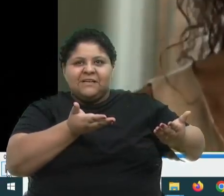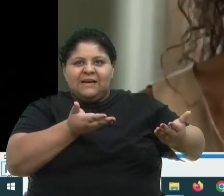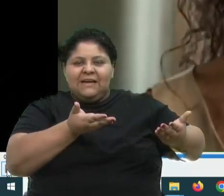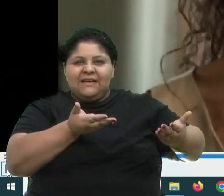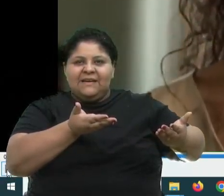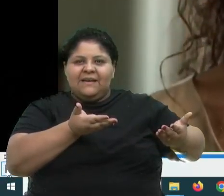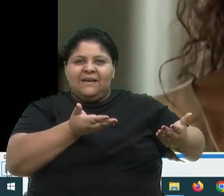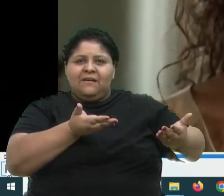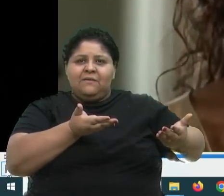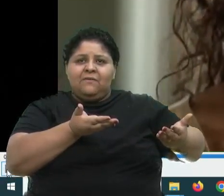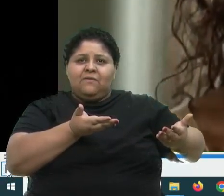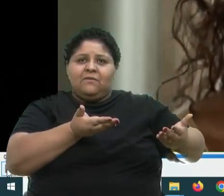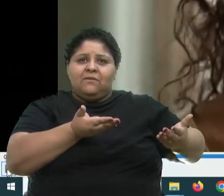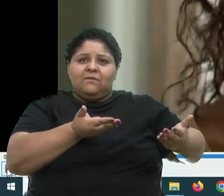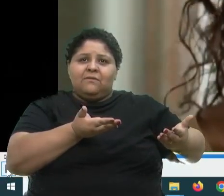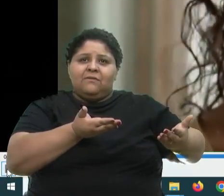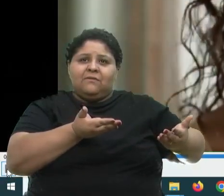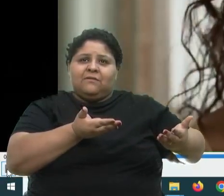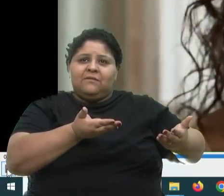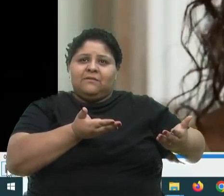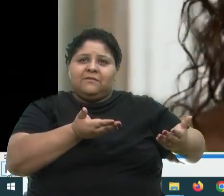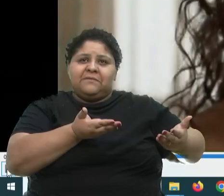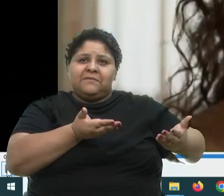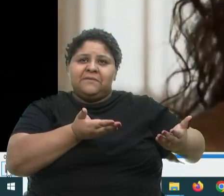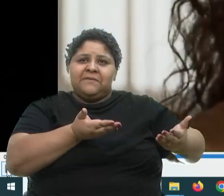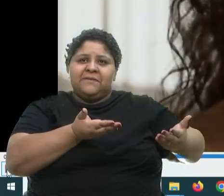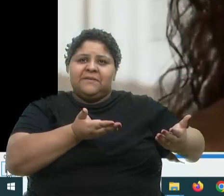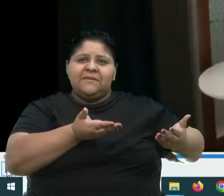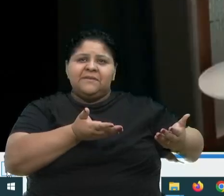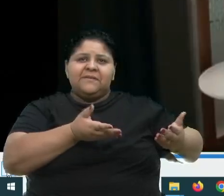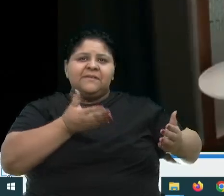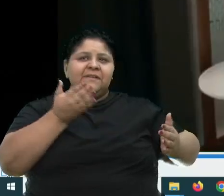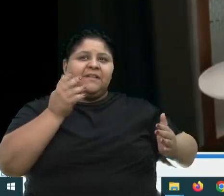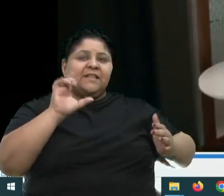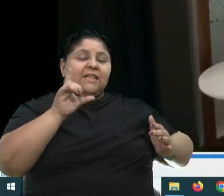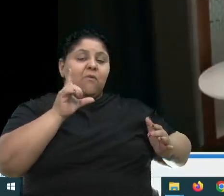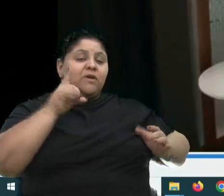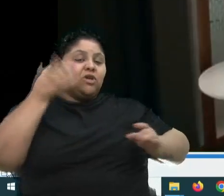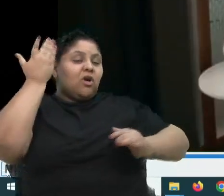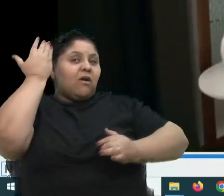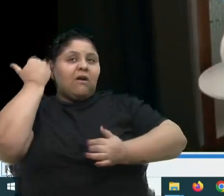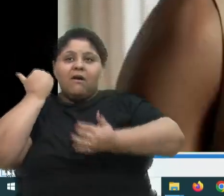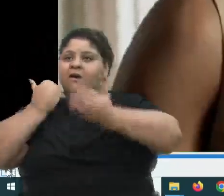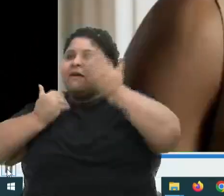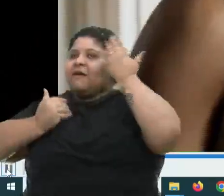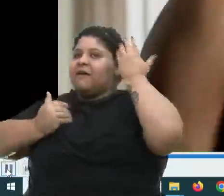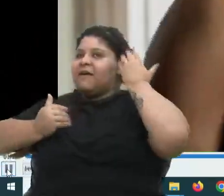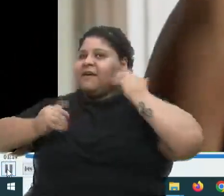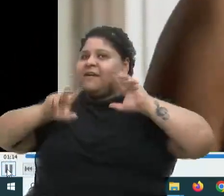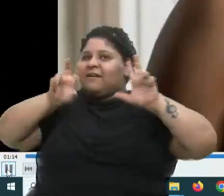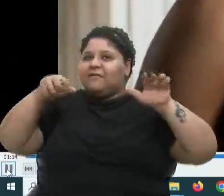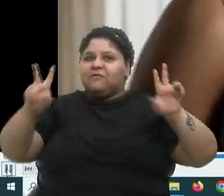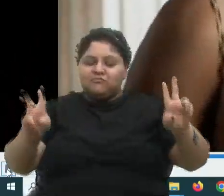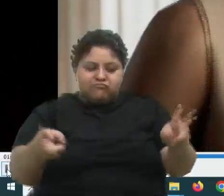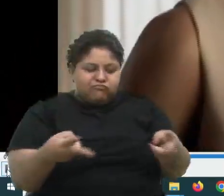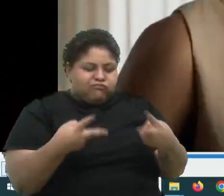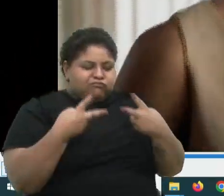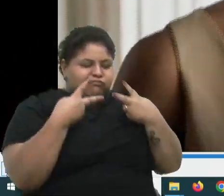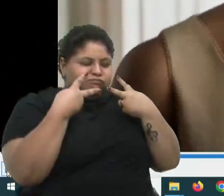Não é só roupa, a voz, o cabelo, é sobre me olhar